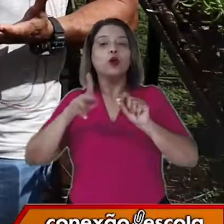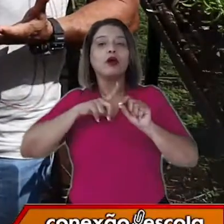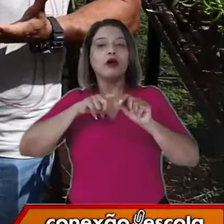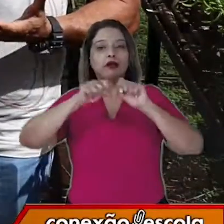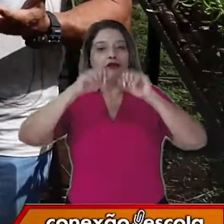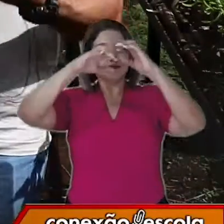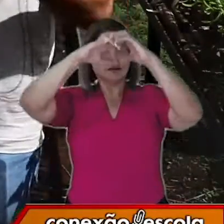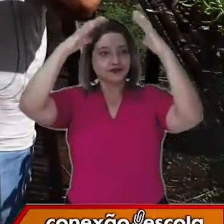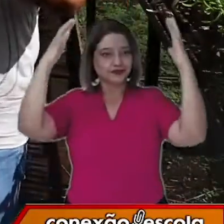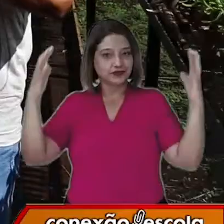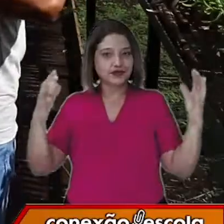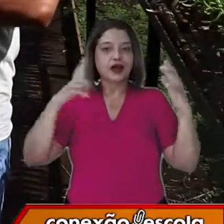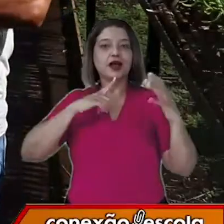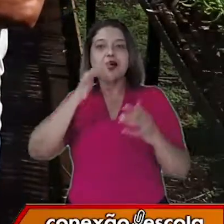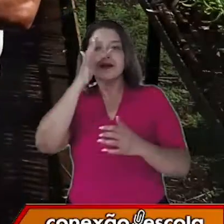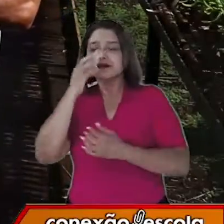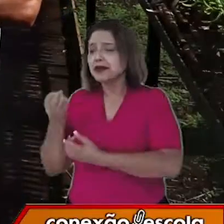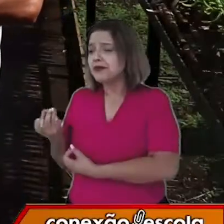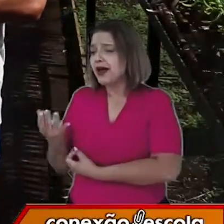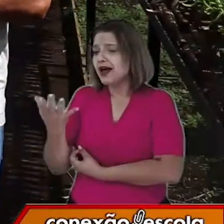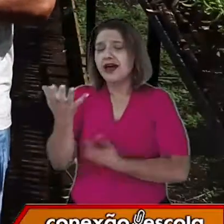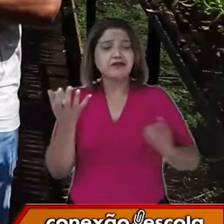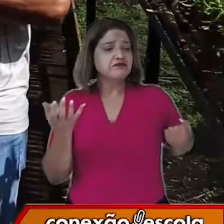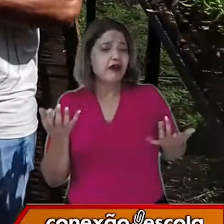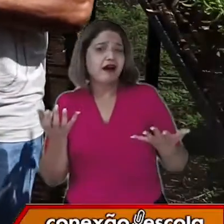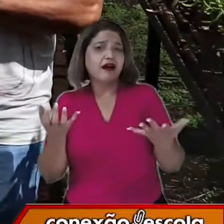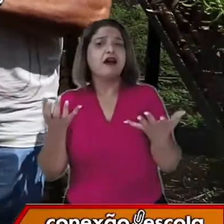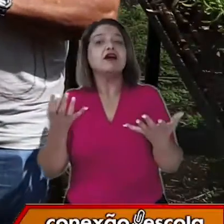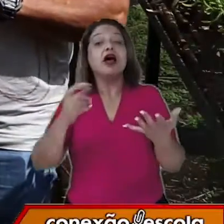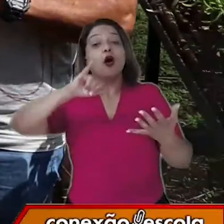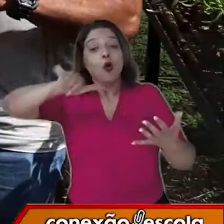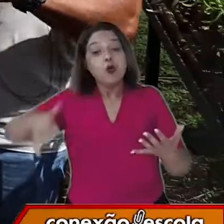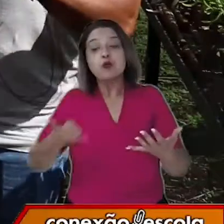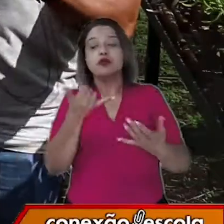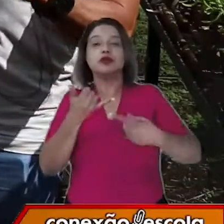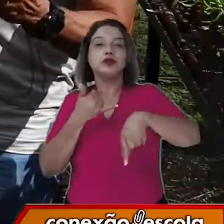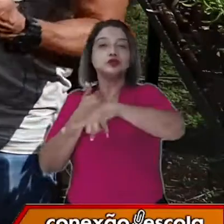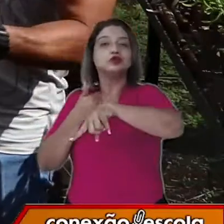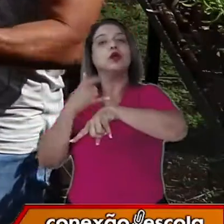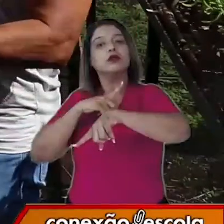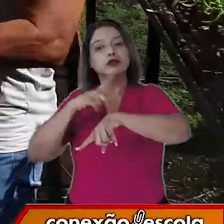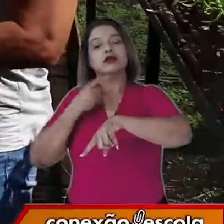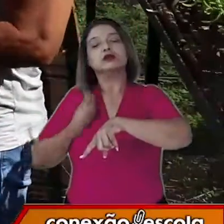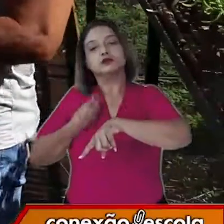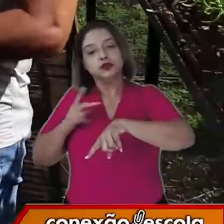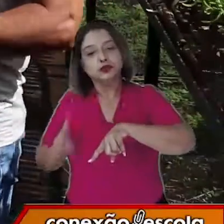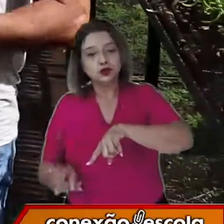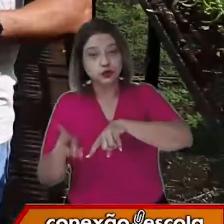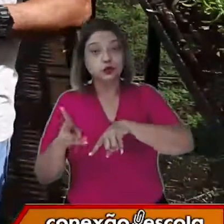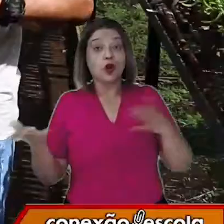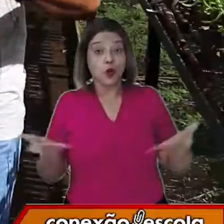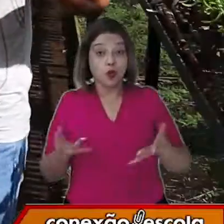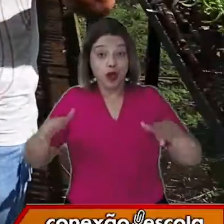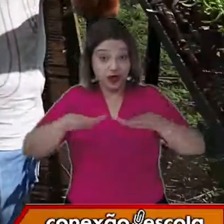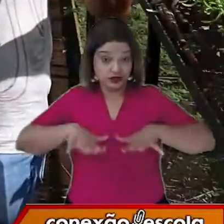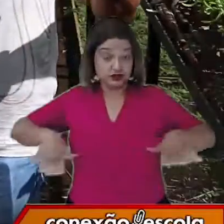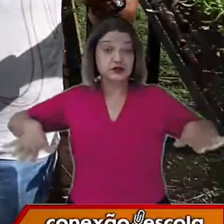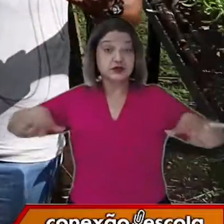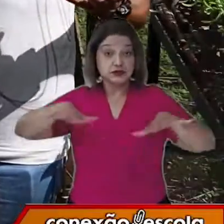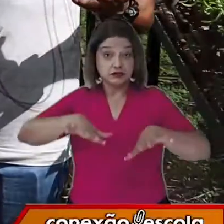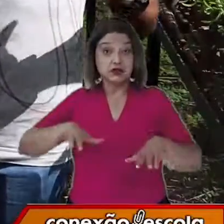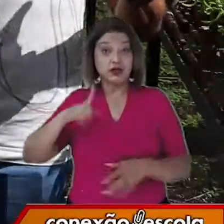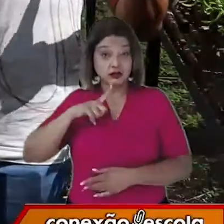nativo, justamente para dar uma nova oportunidade para essas plantas. Então, aqui nesse espaço que nós estamos agora, é um